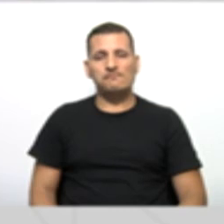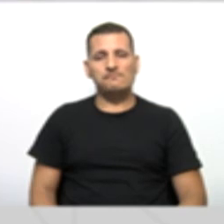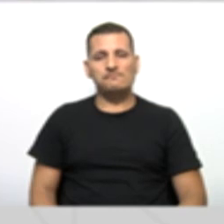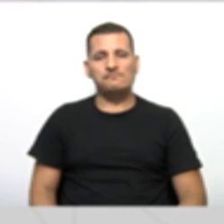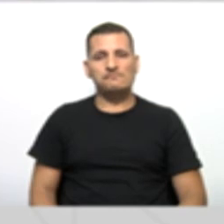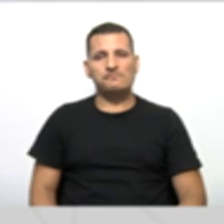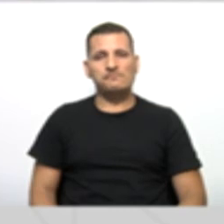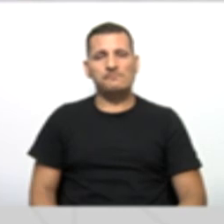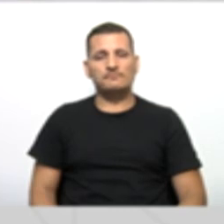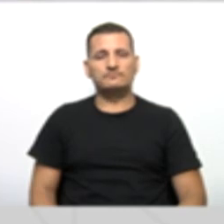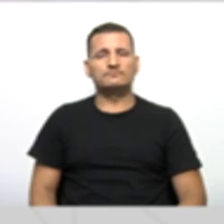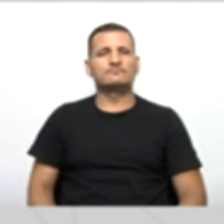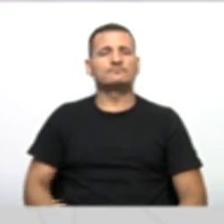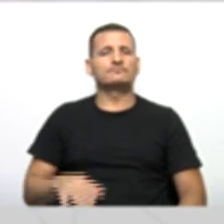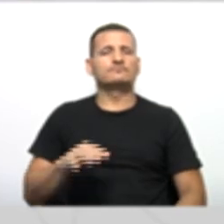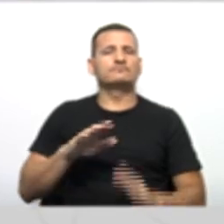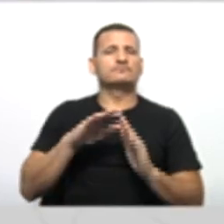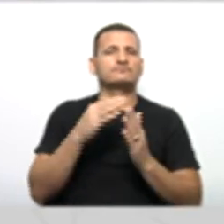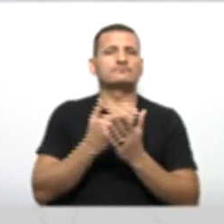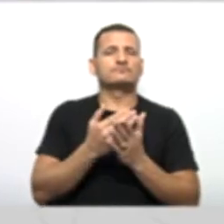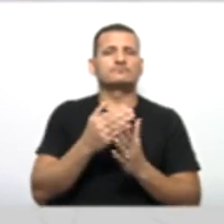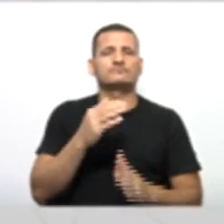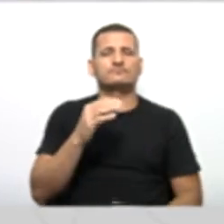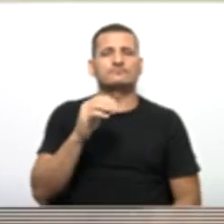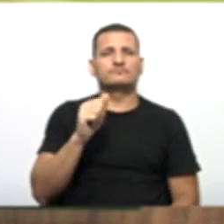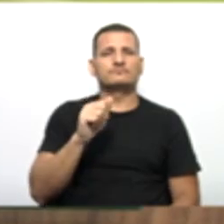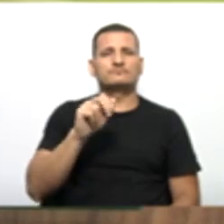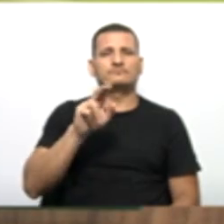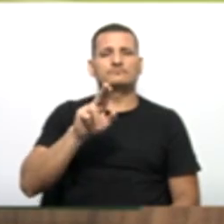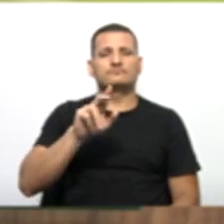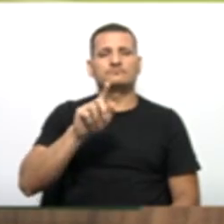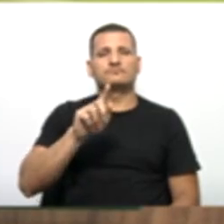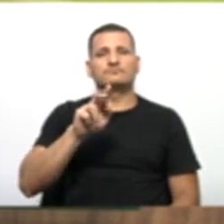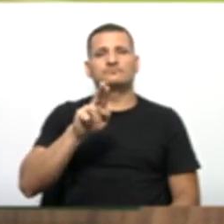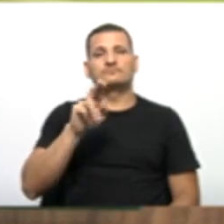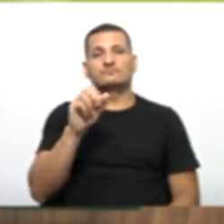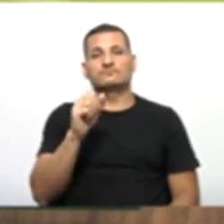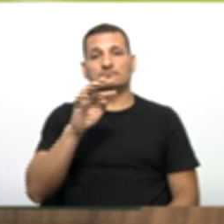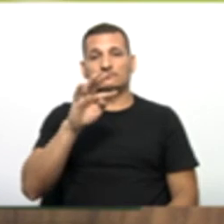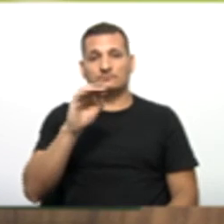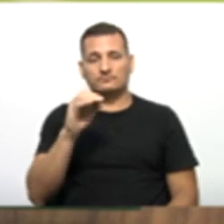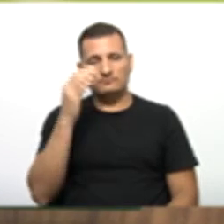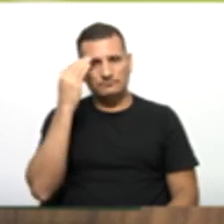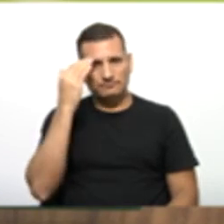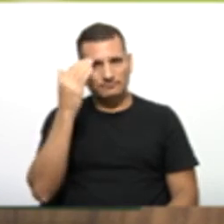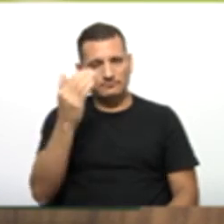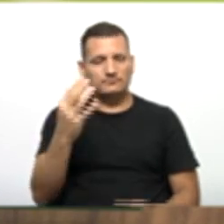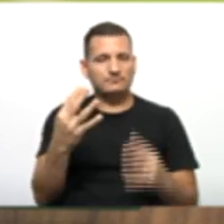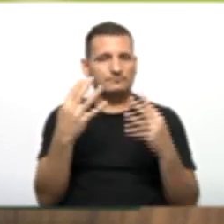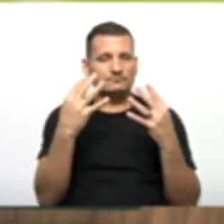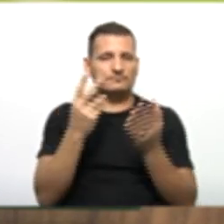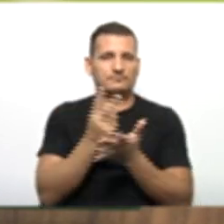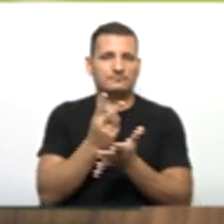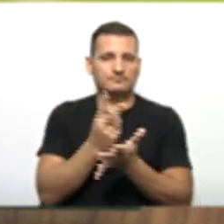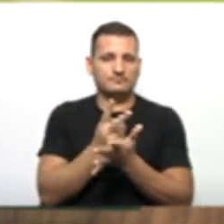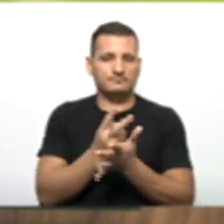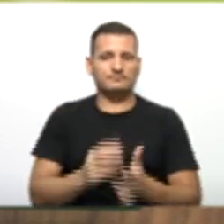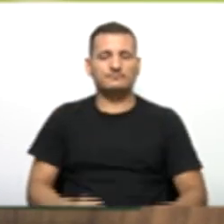aula. Pessoal da Escola Antônio Augusto de Lima, estão ligados lá, concentrados na aula, obrigado, sempre assim, prestando atenção,